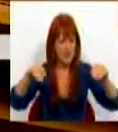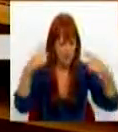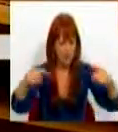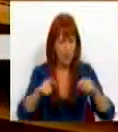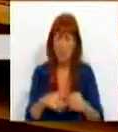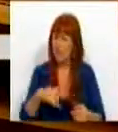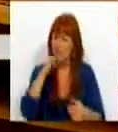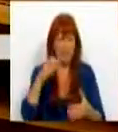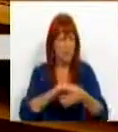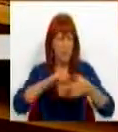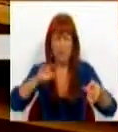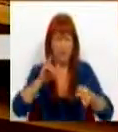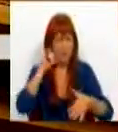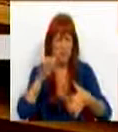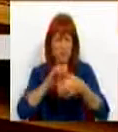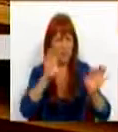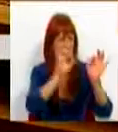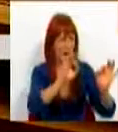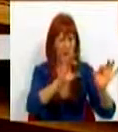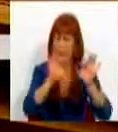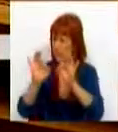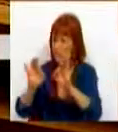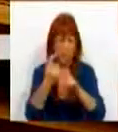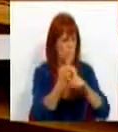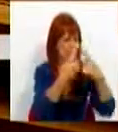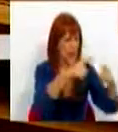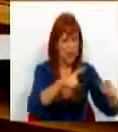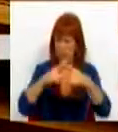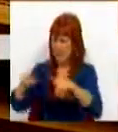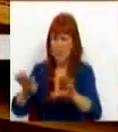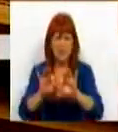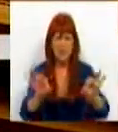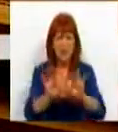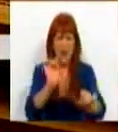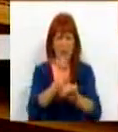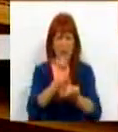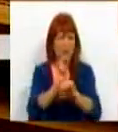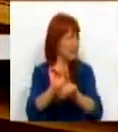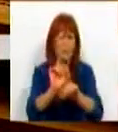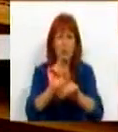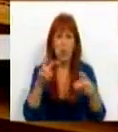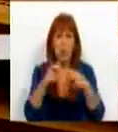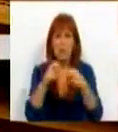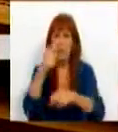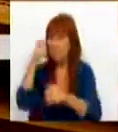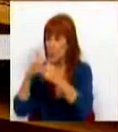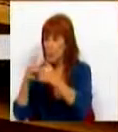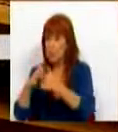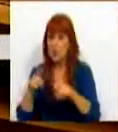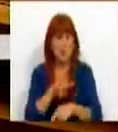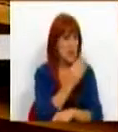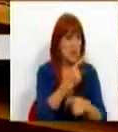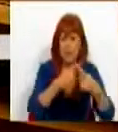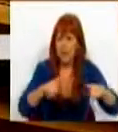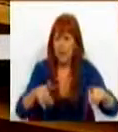facto, não faz sentido tratar coisas diferentes da mesma maneira, porque os problemas dos idosos